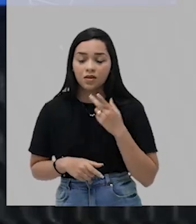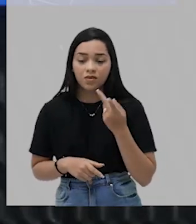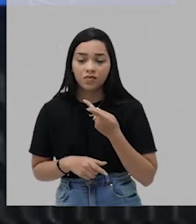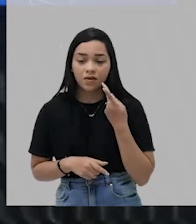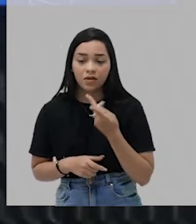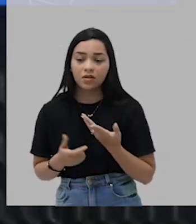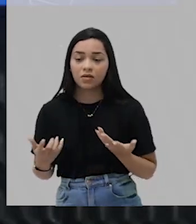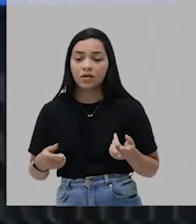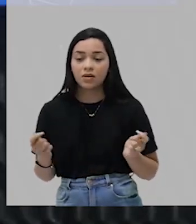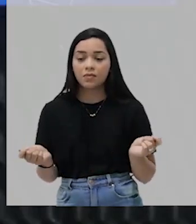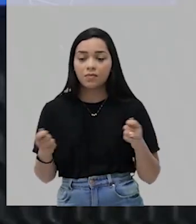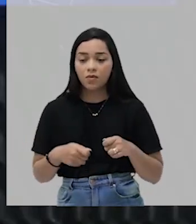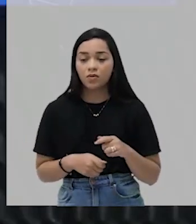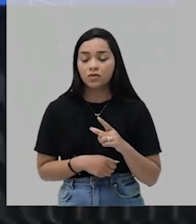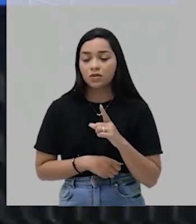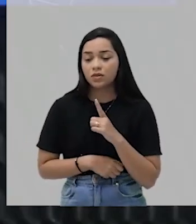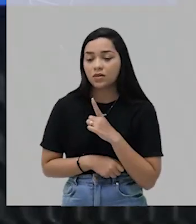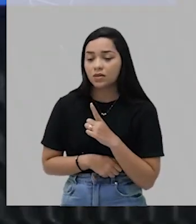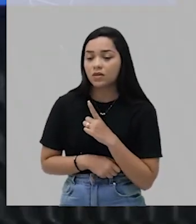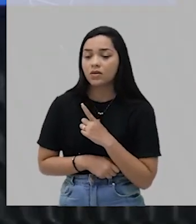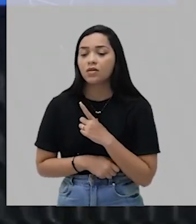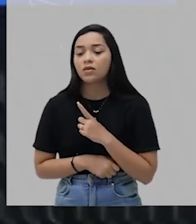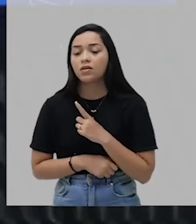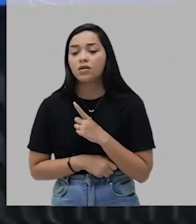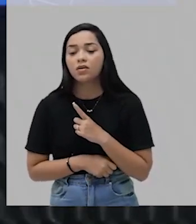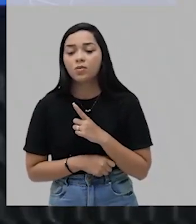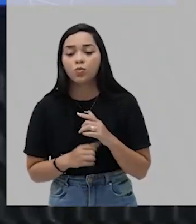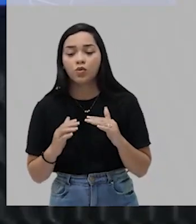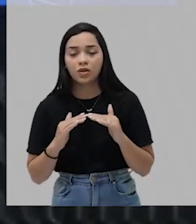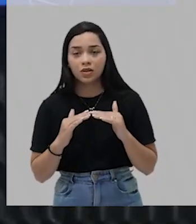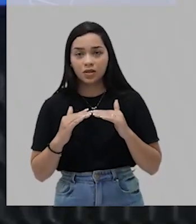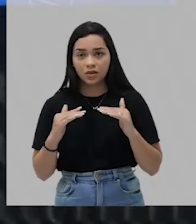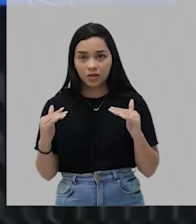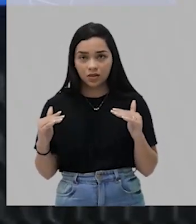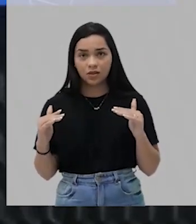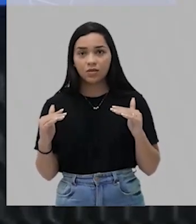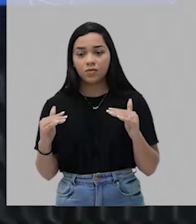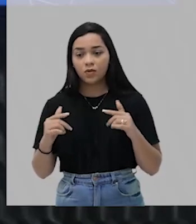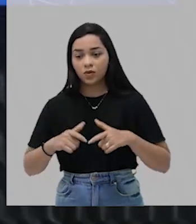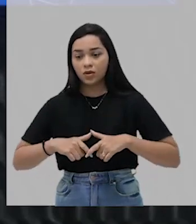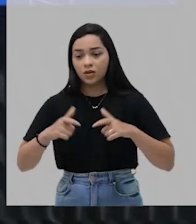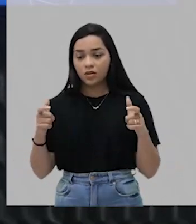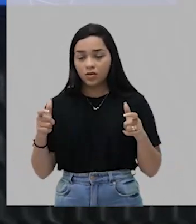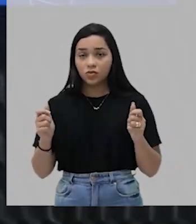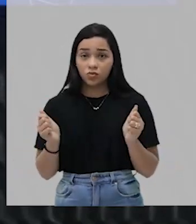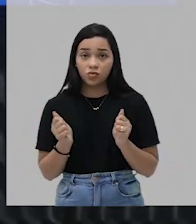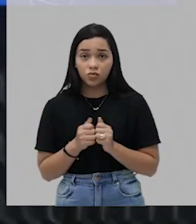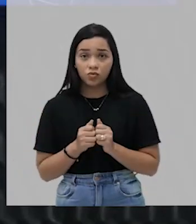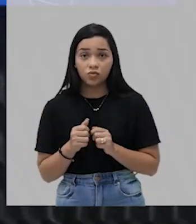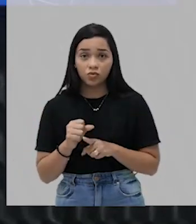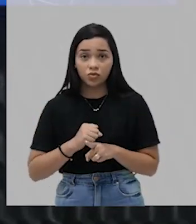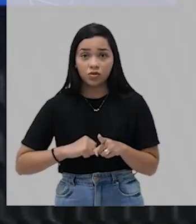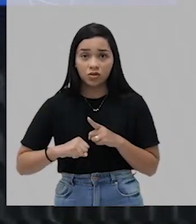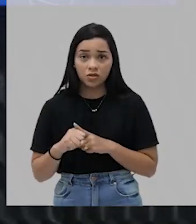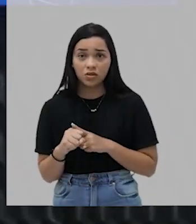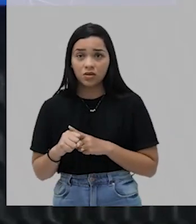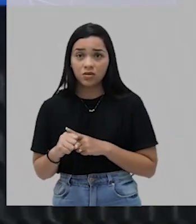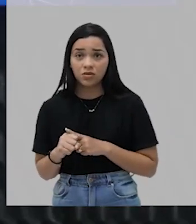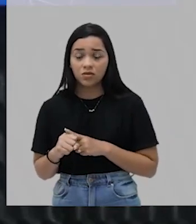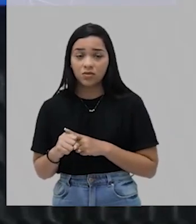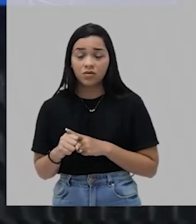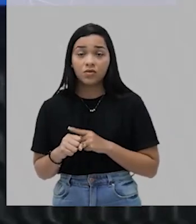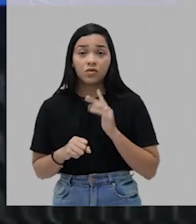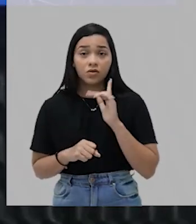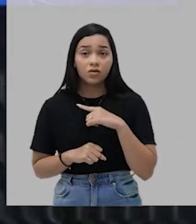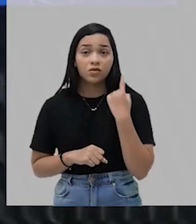falando, que possa nos trazer com equilíbrio, um crescimento com equilíbrio social,